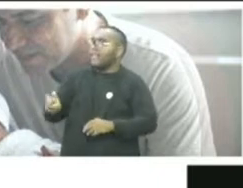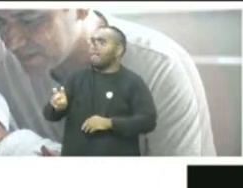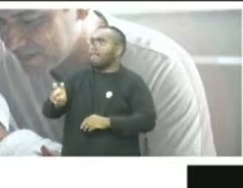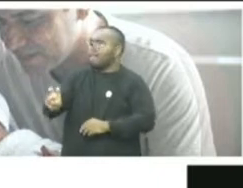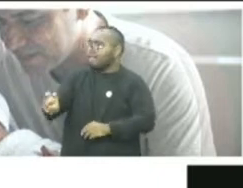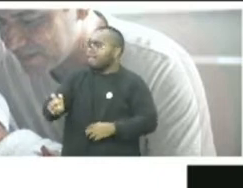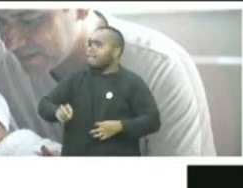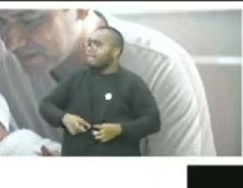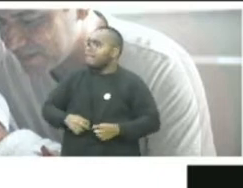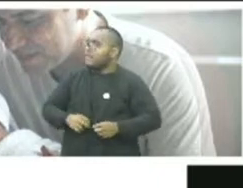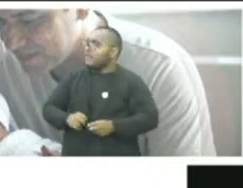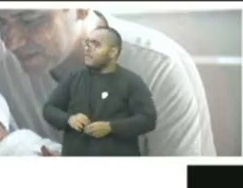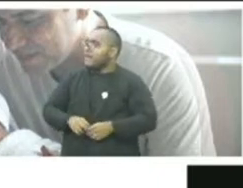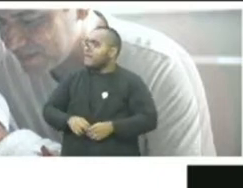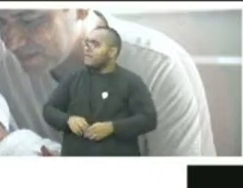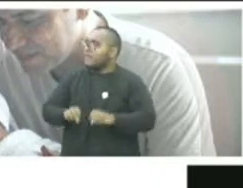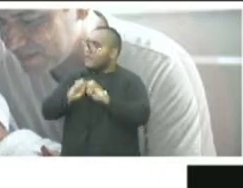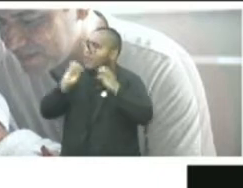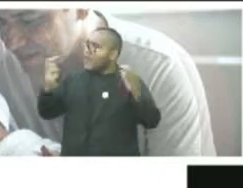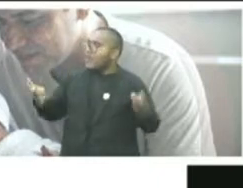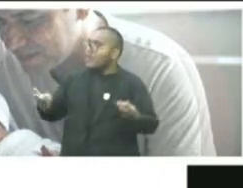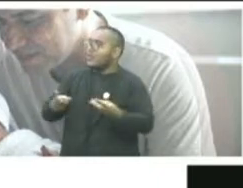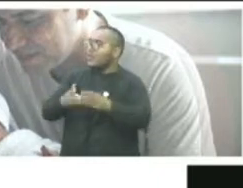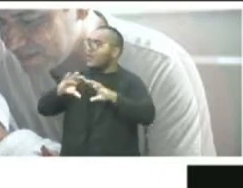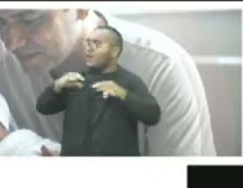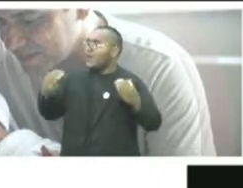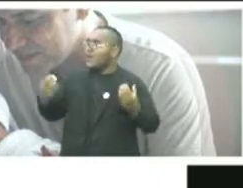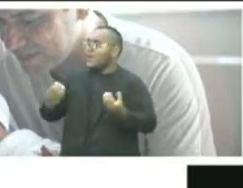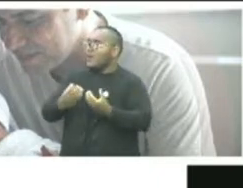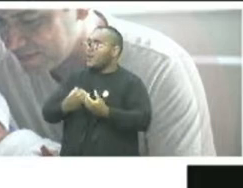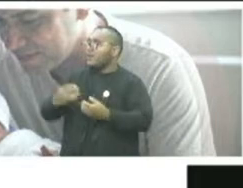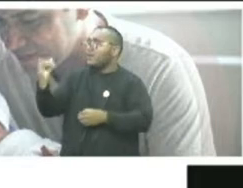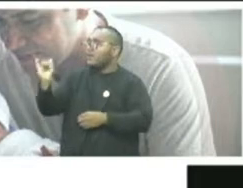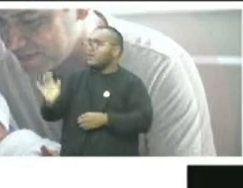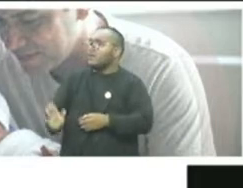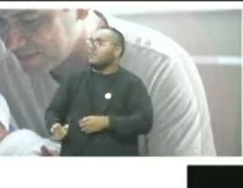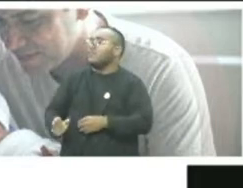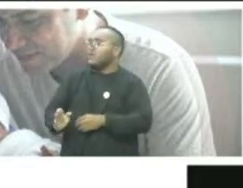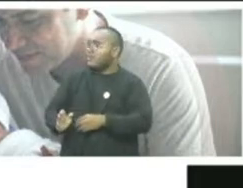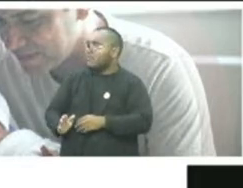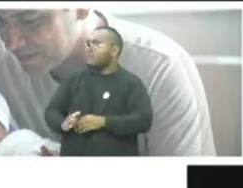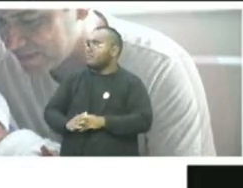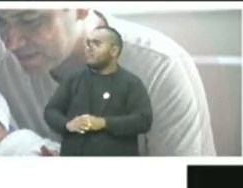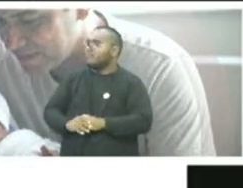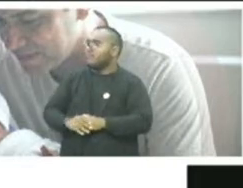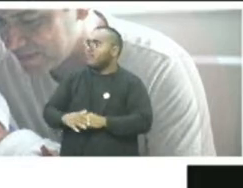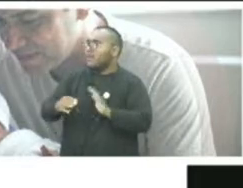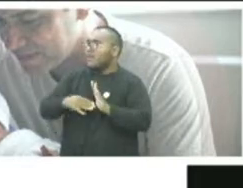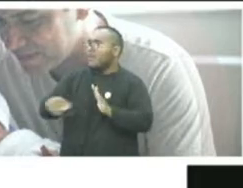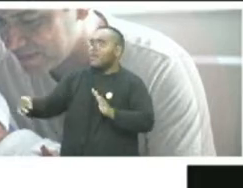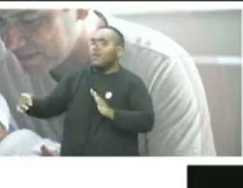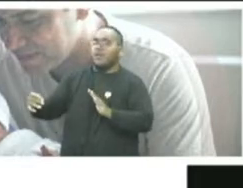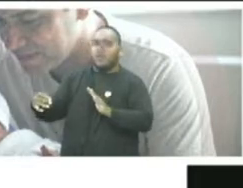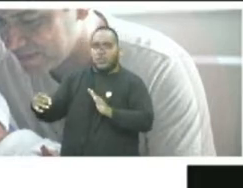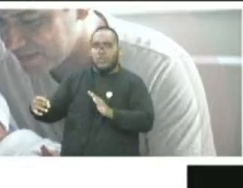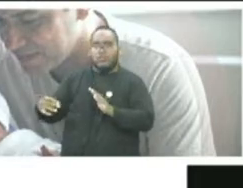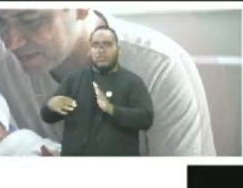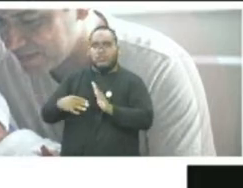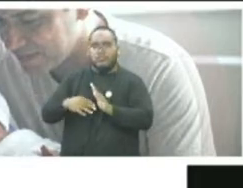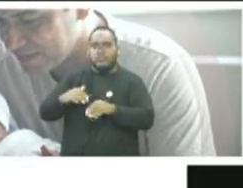Workshop Congresso Internacional do Método Canguru, que vai acontecer aqui no Brasil. A Denise